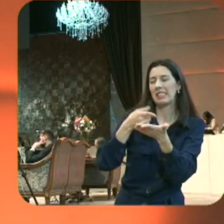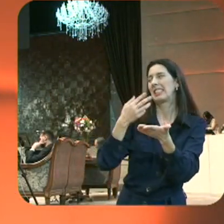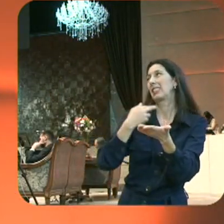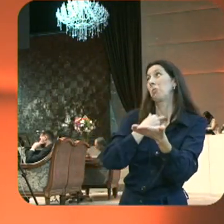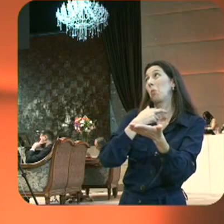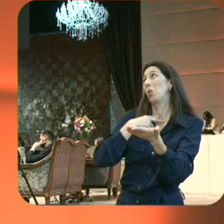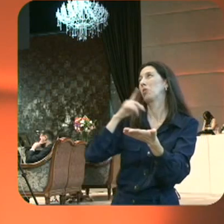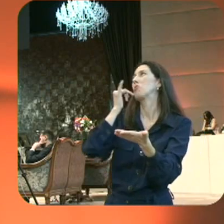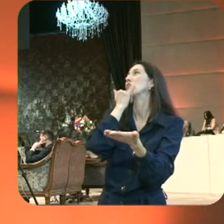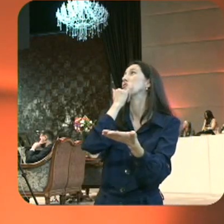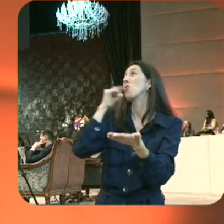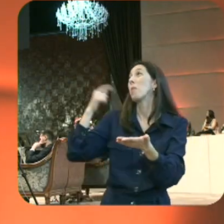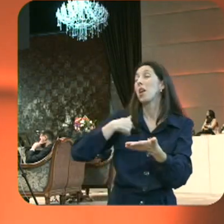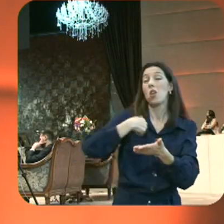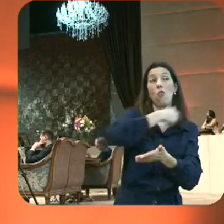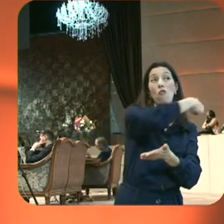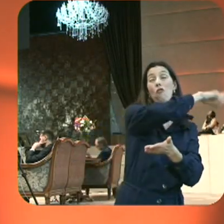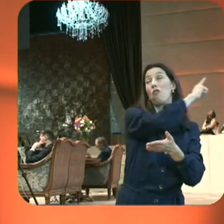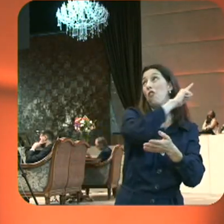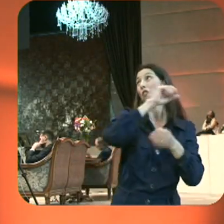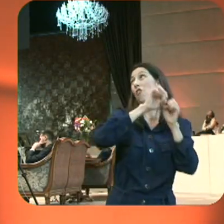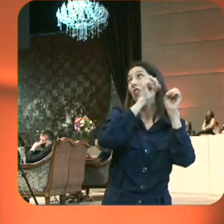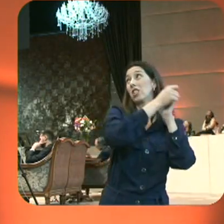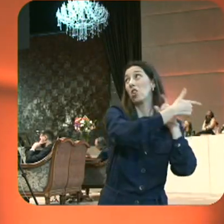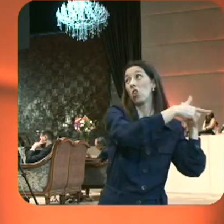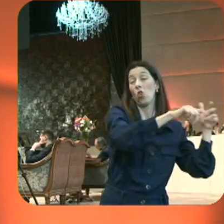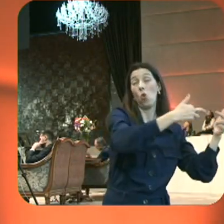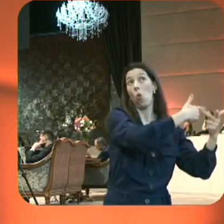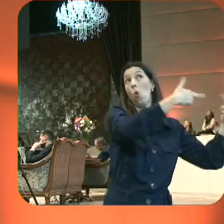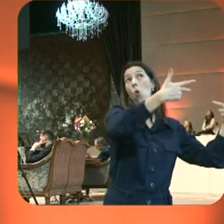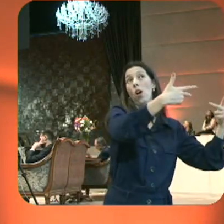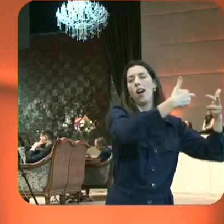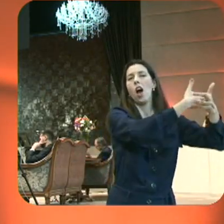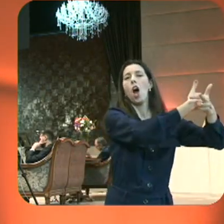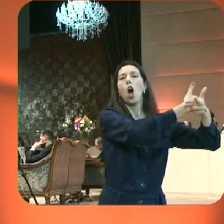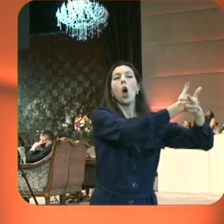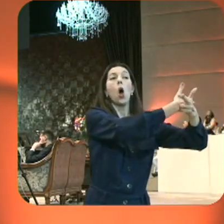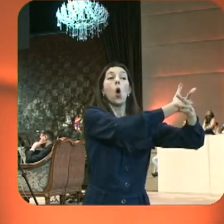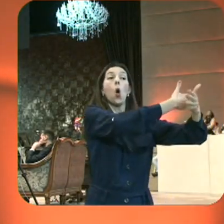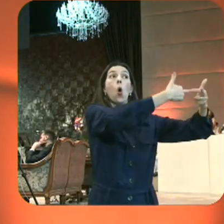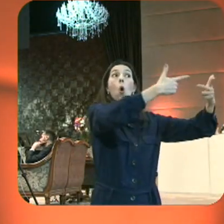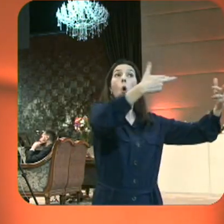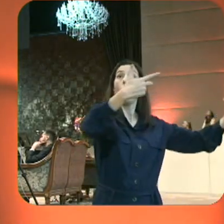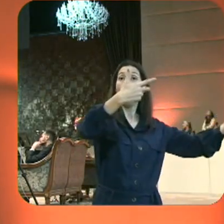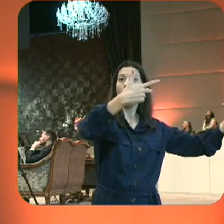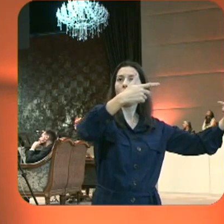é infidelidade. E Ele sente como você sente.